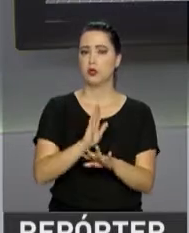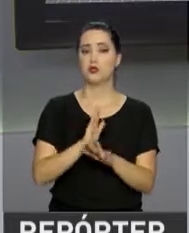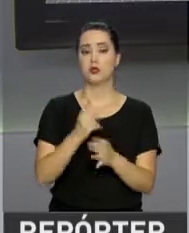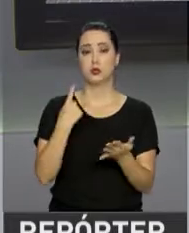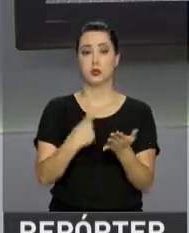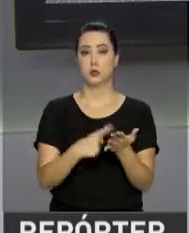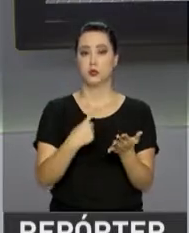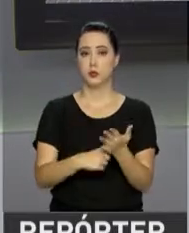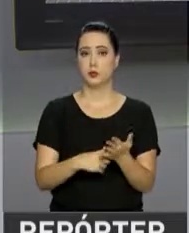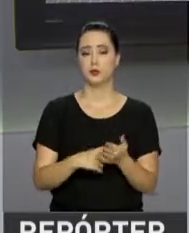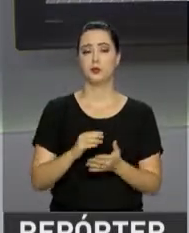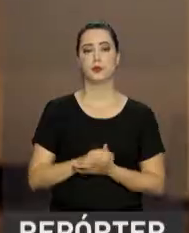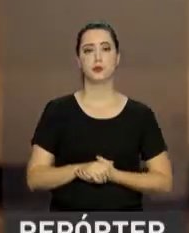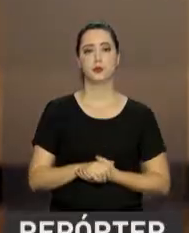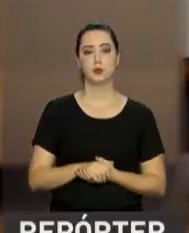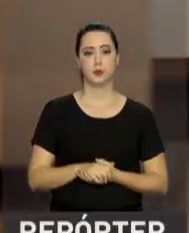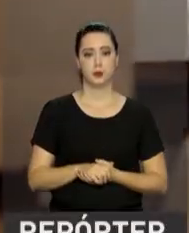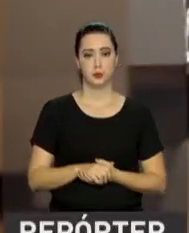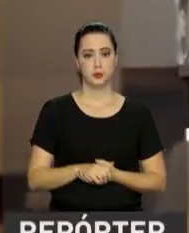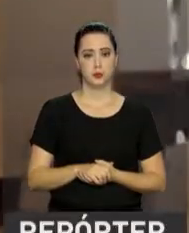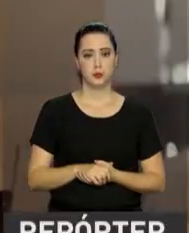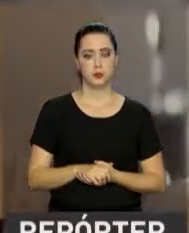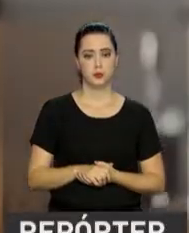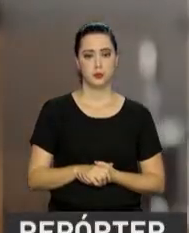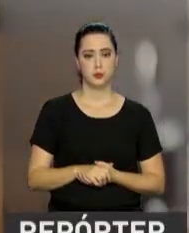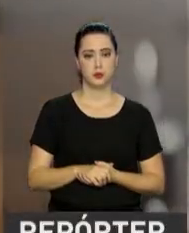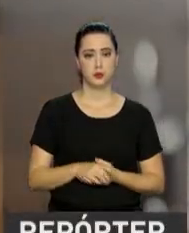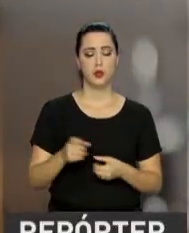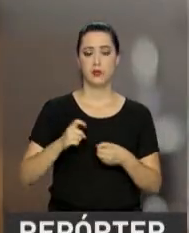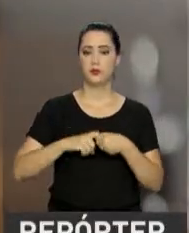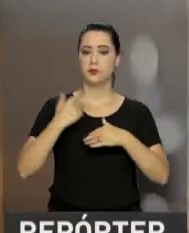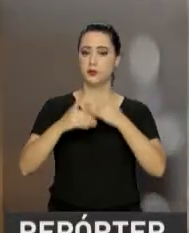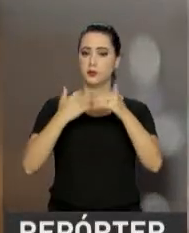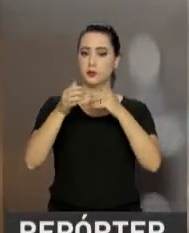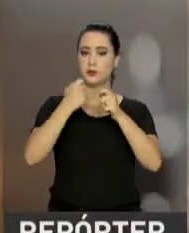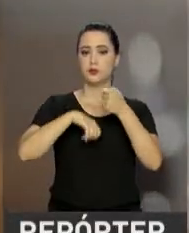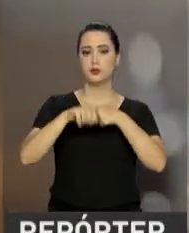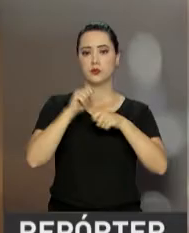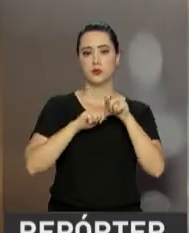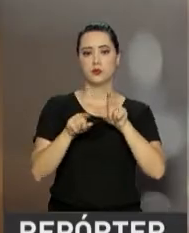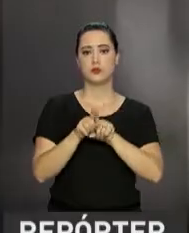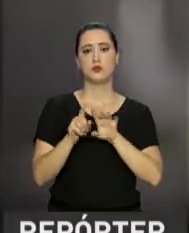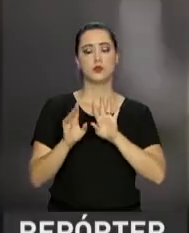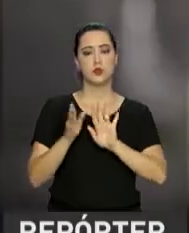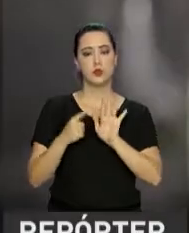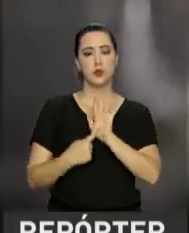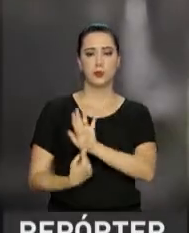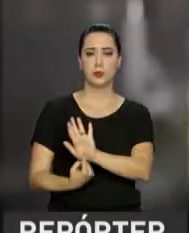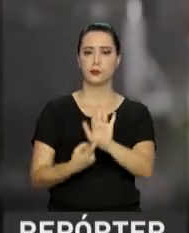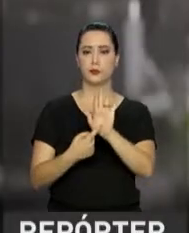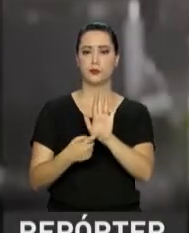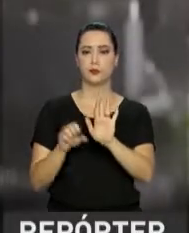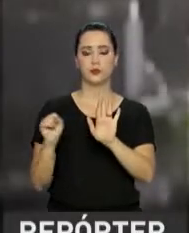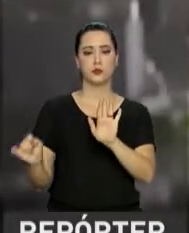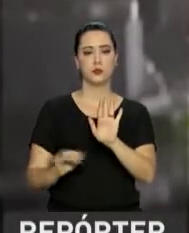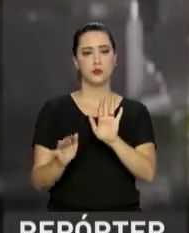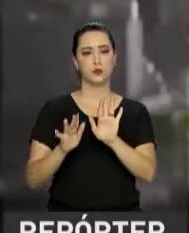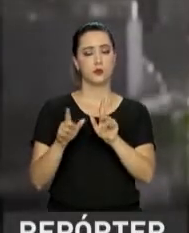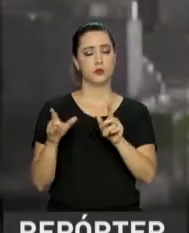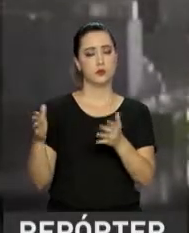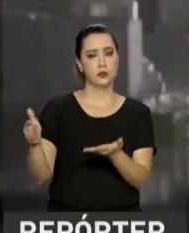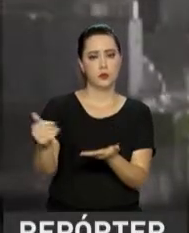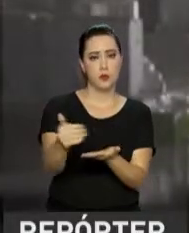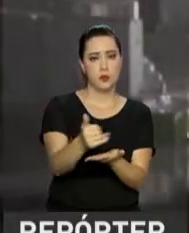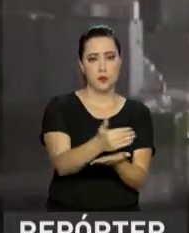para o ano a recuperação da atividade econômica já vem refletindo na arrecadação de